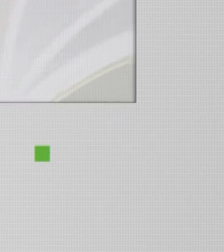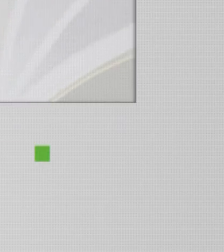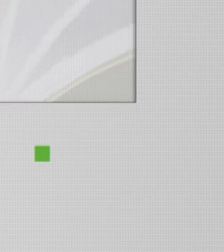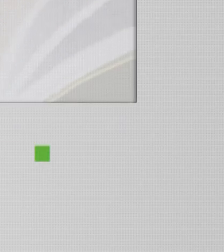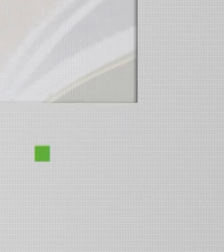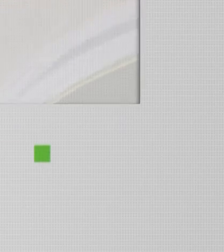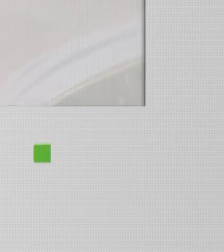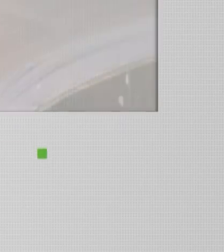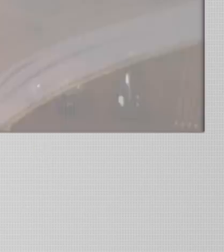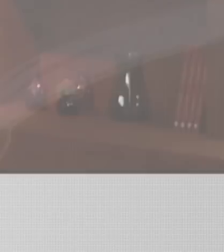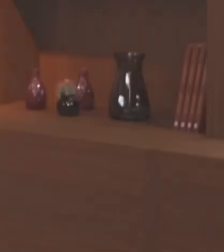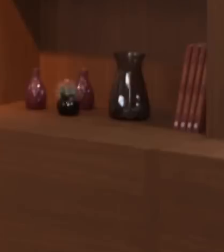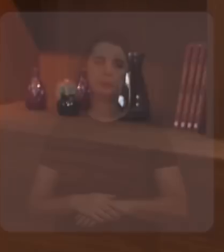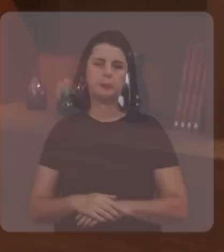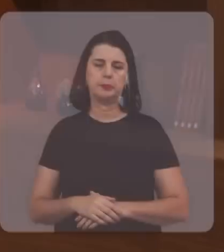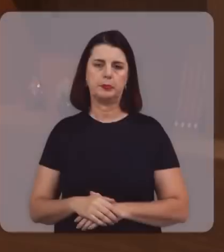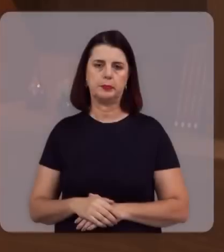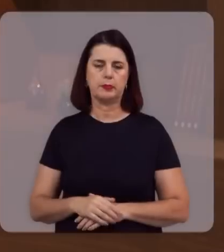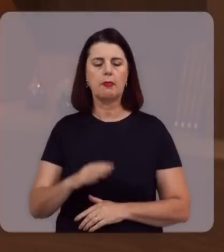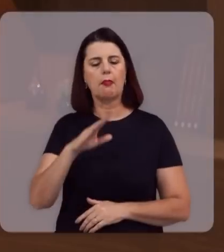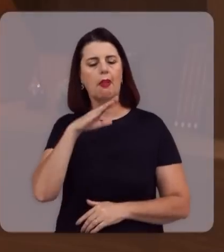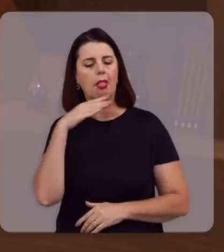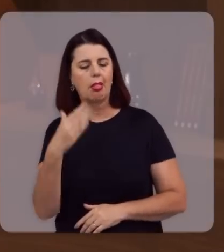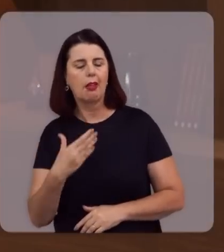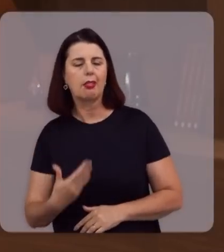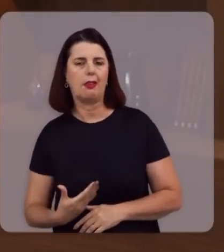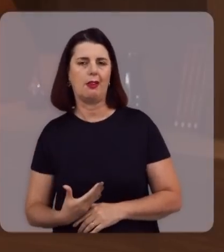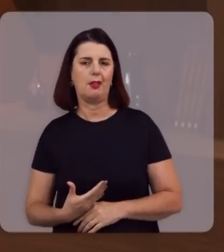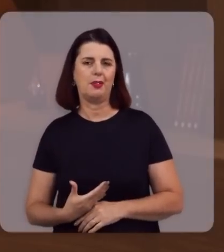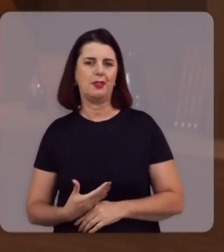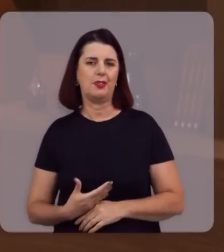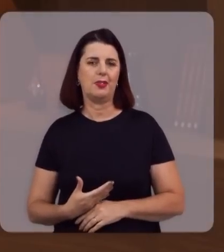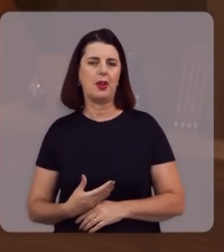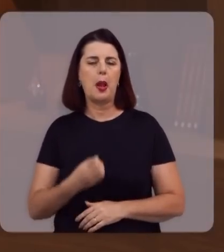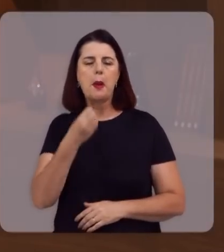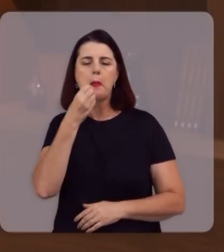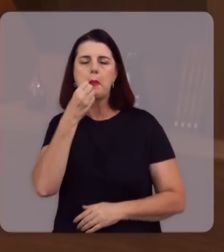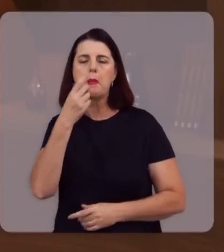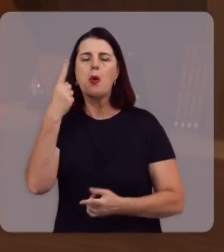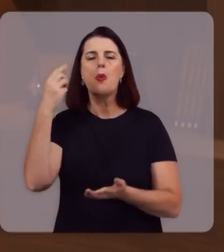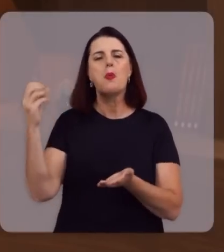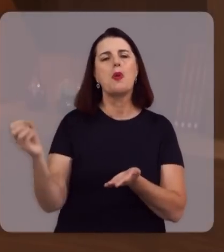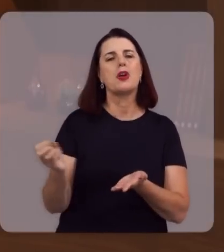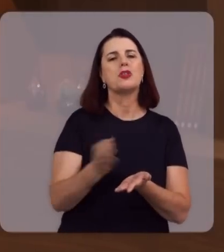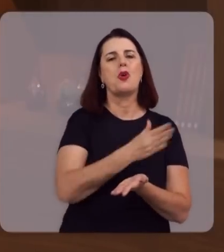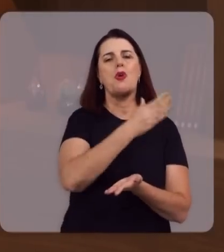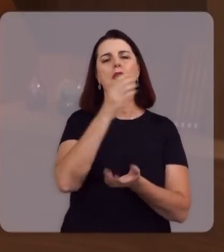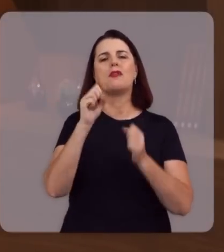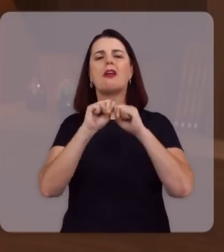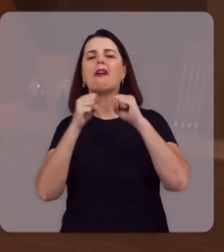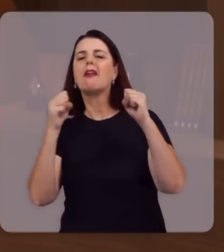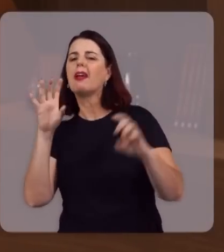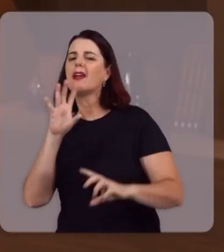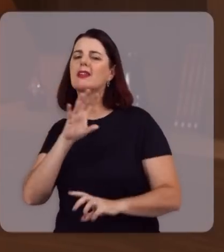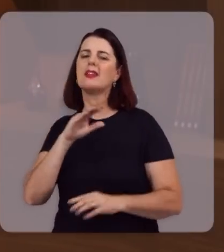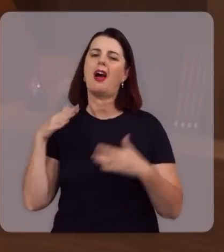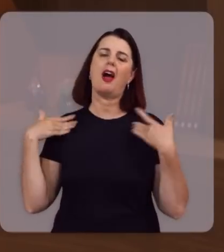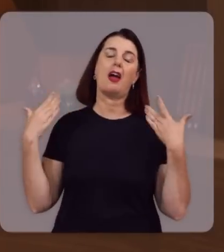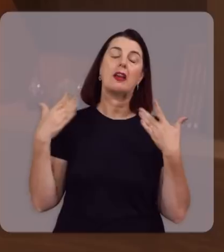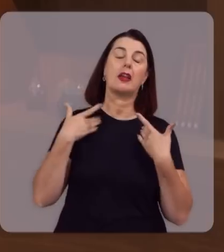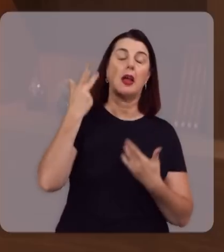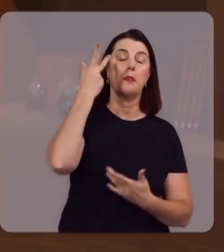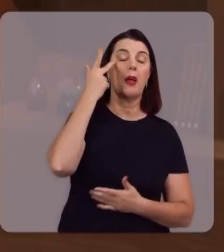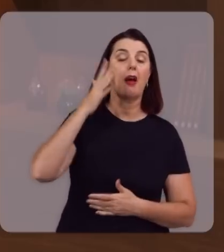unigênito do Pai. O Natal é a boa nova de grande alegria, que será